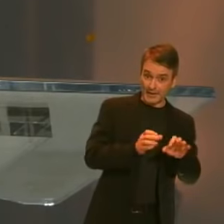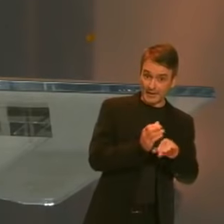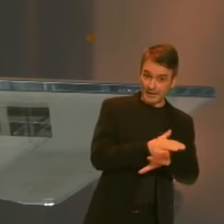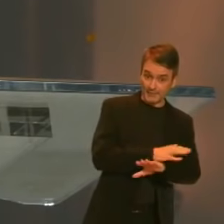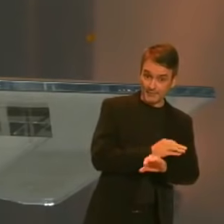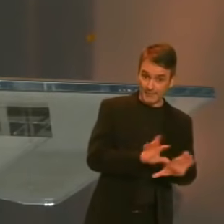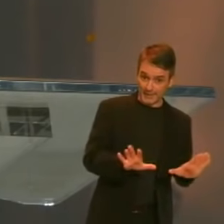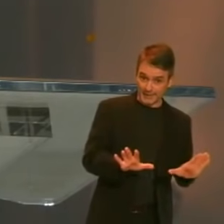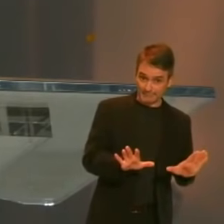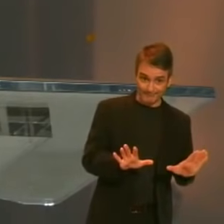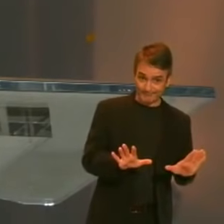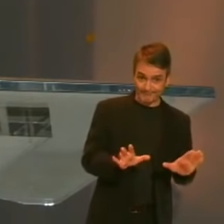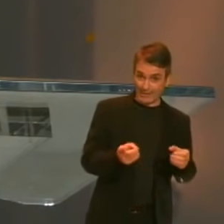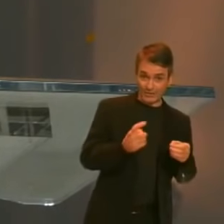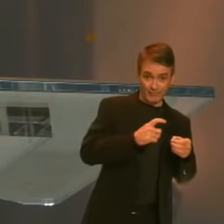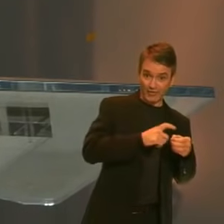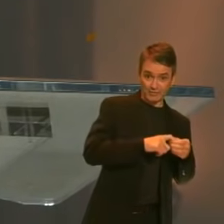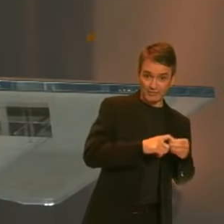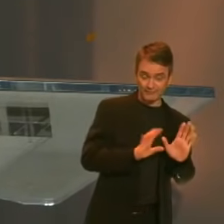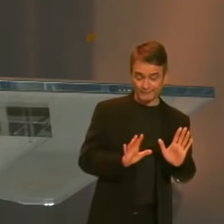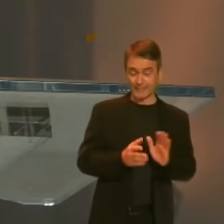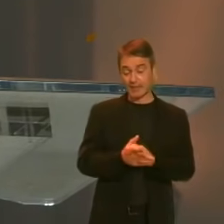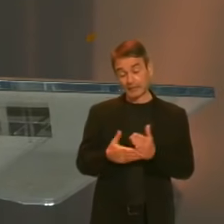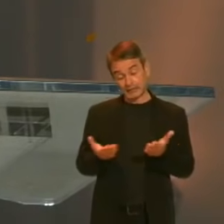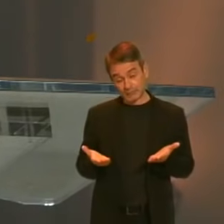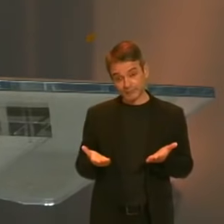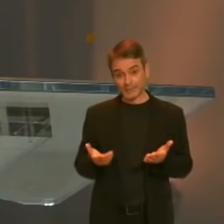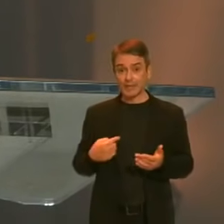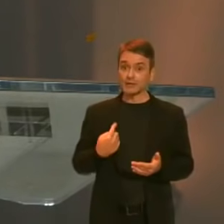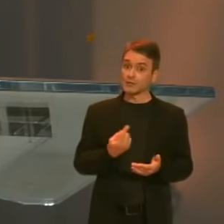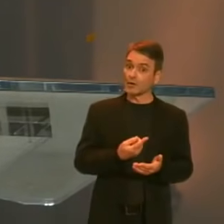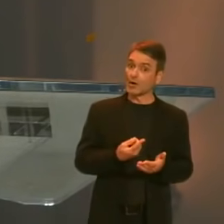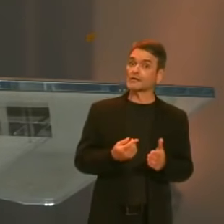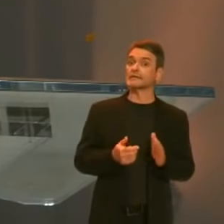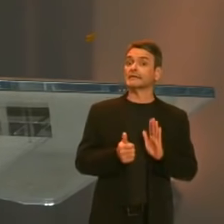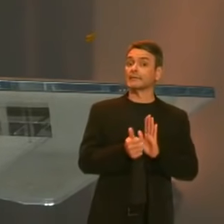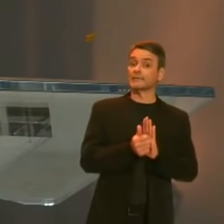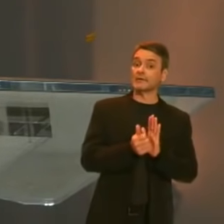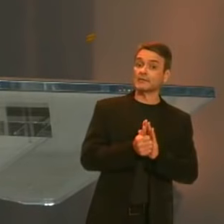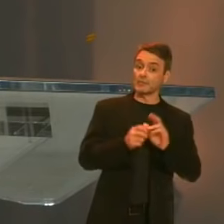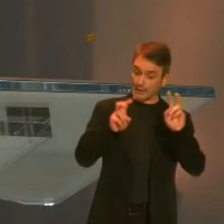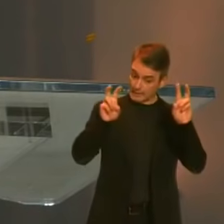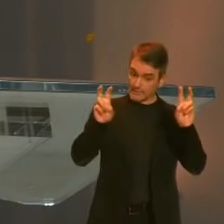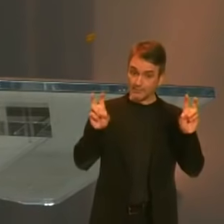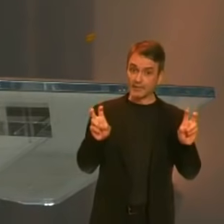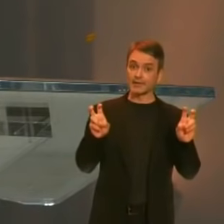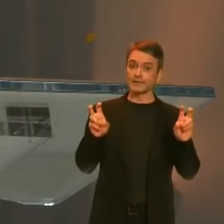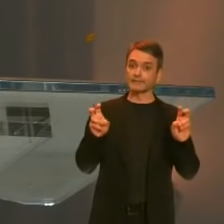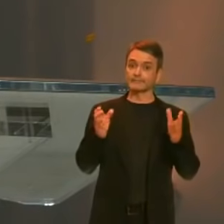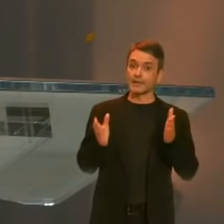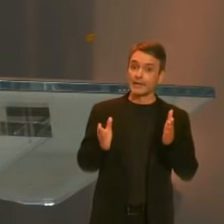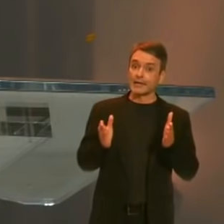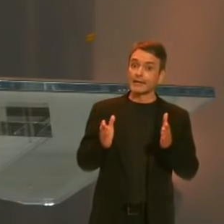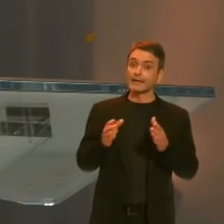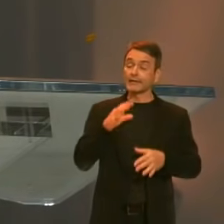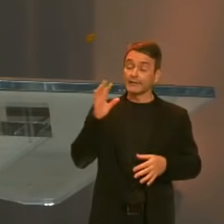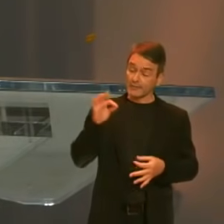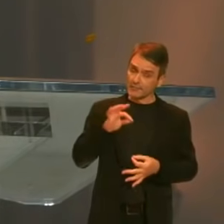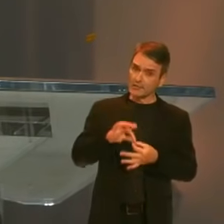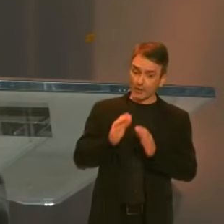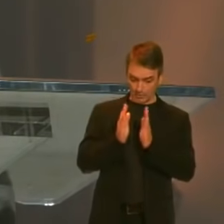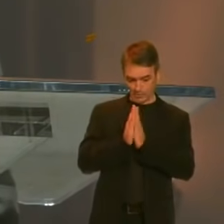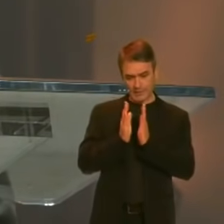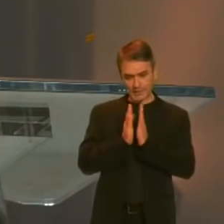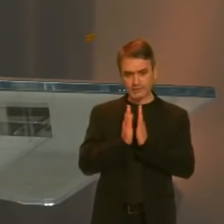E então, diante disso, nós como igreja temos trabalhado numa campanha, né, espiritual, de oração,